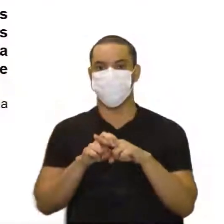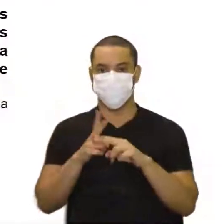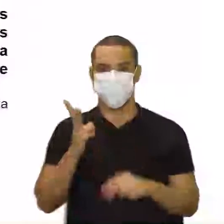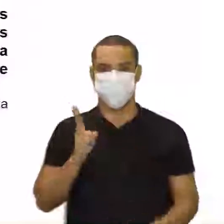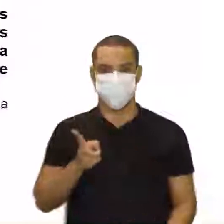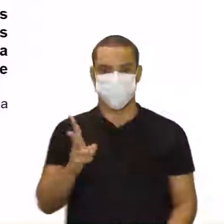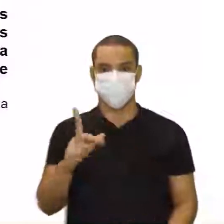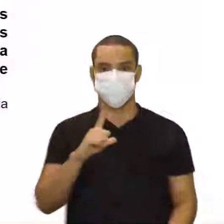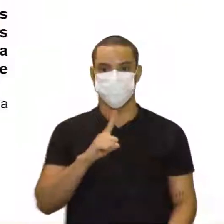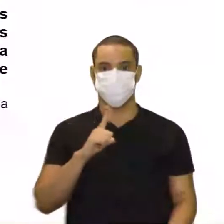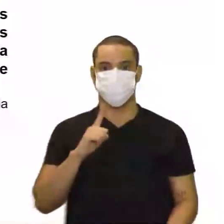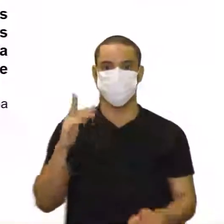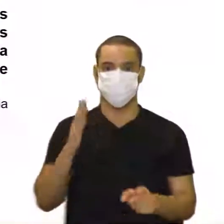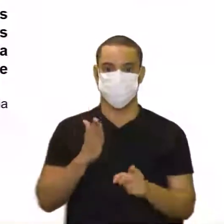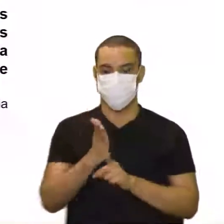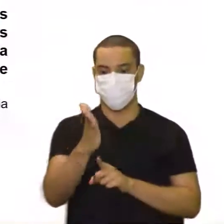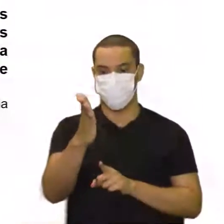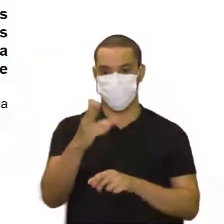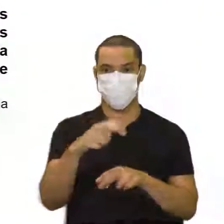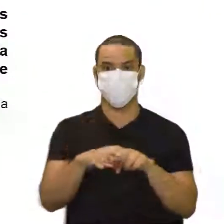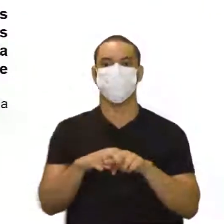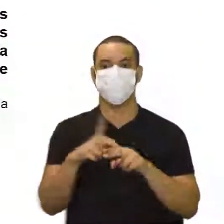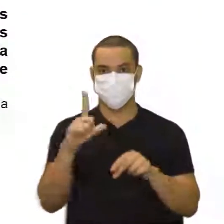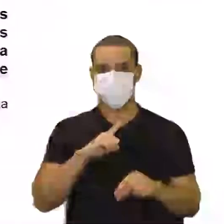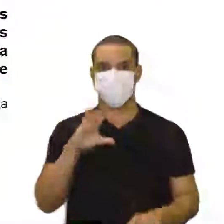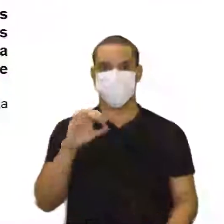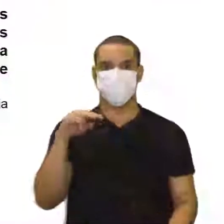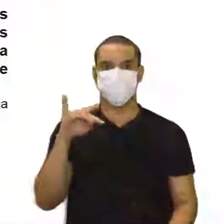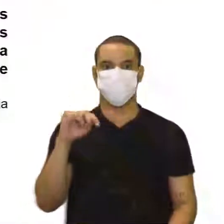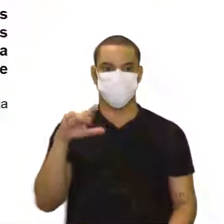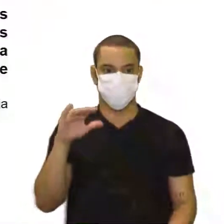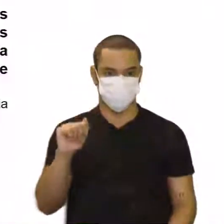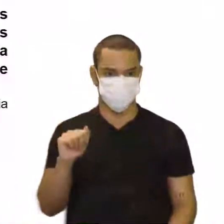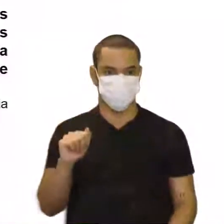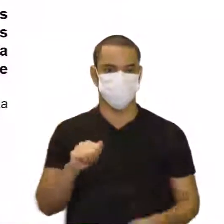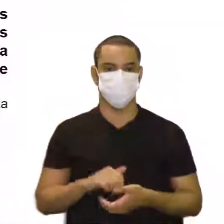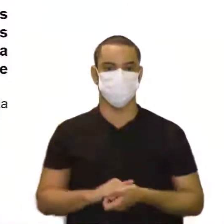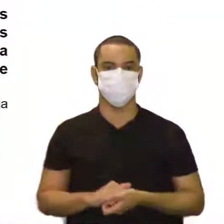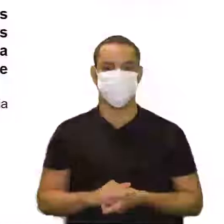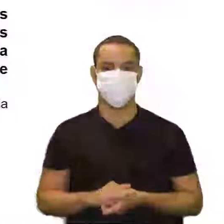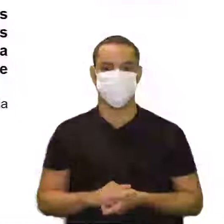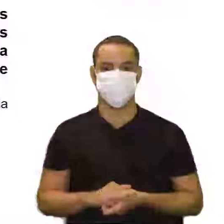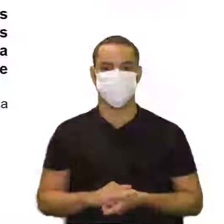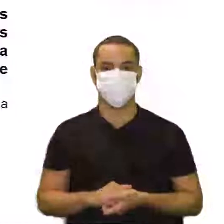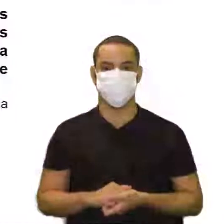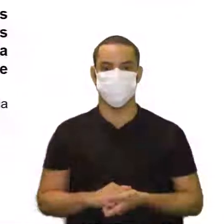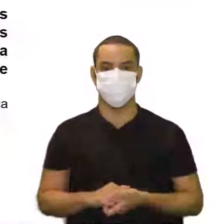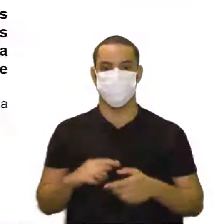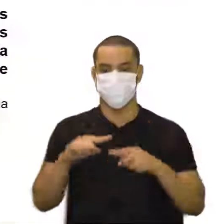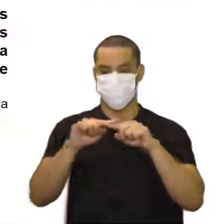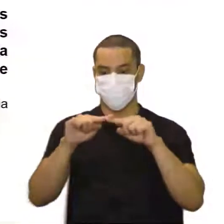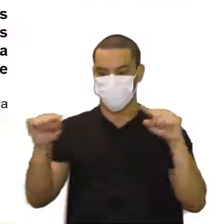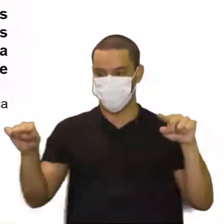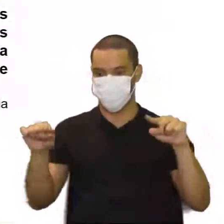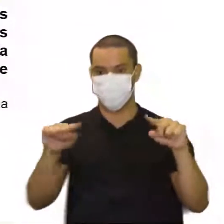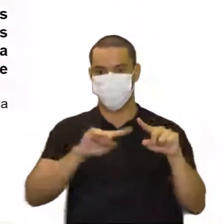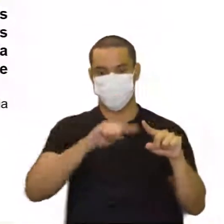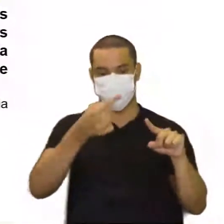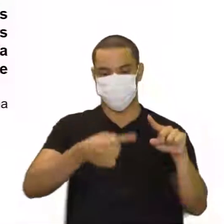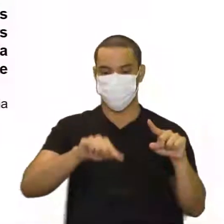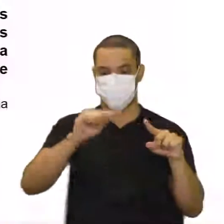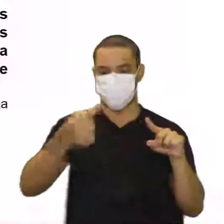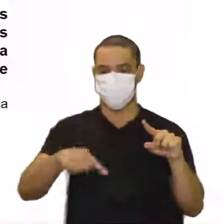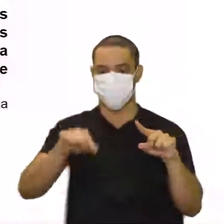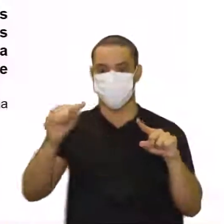contínua é uma reta, né? Por isso que ela é contínua. E aqui, como da alternada é dessa forma, a gente trabalha com pulsos,